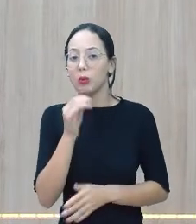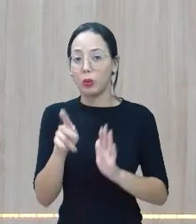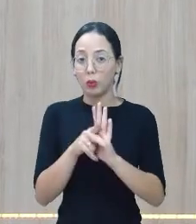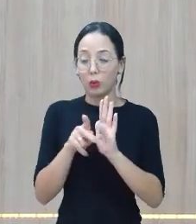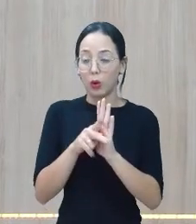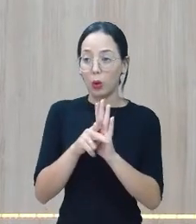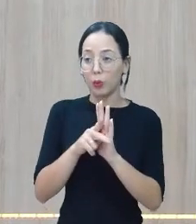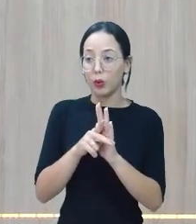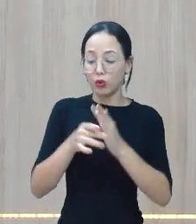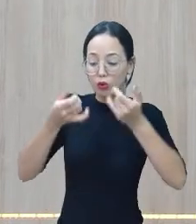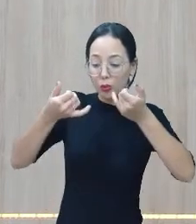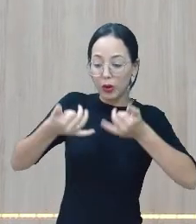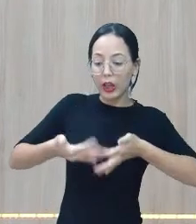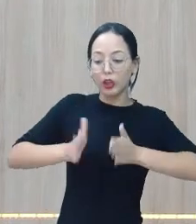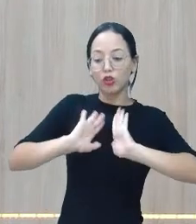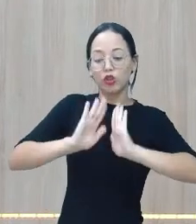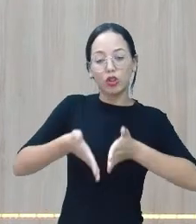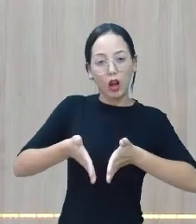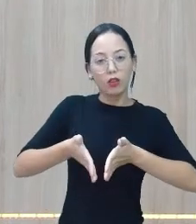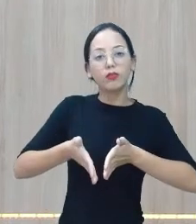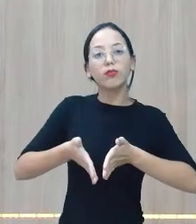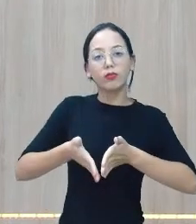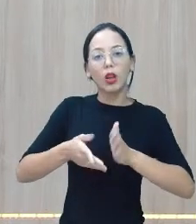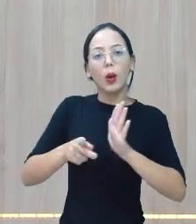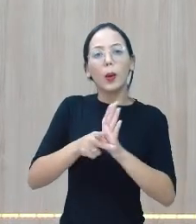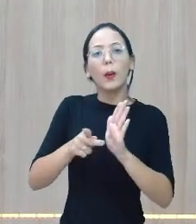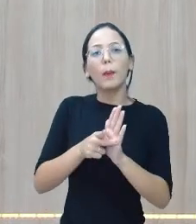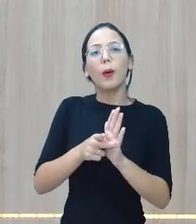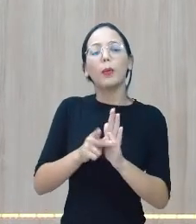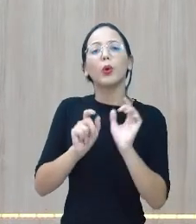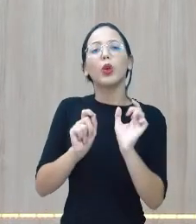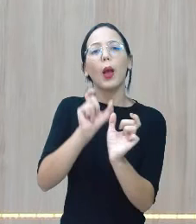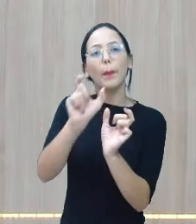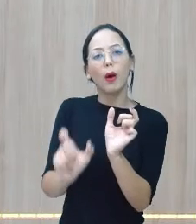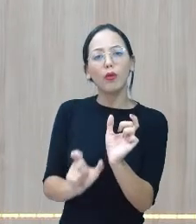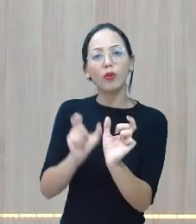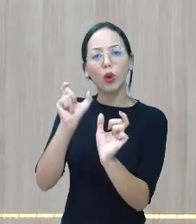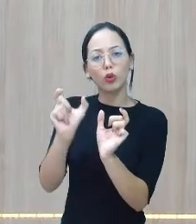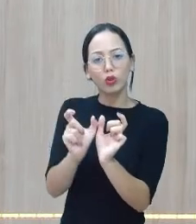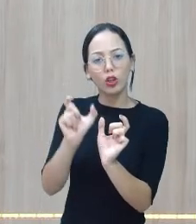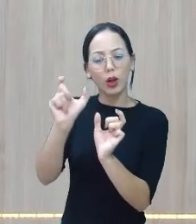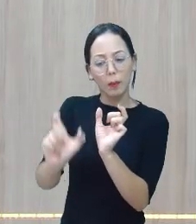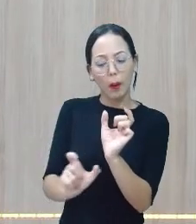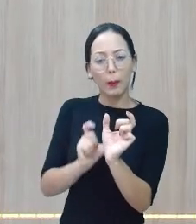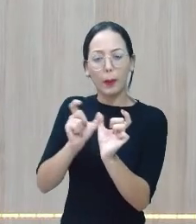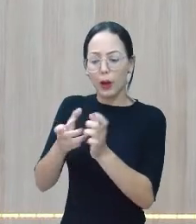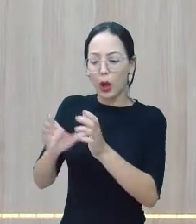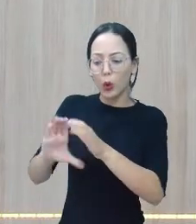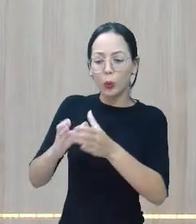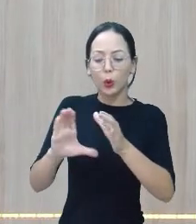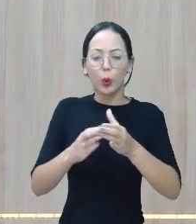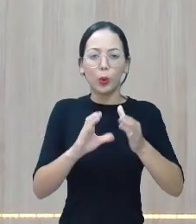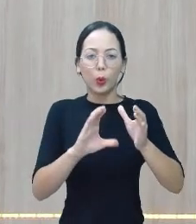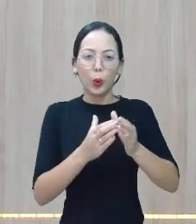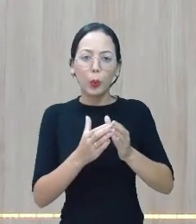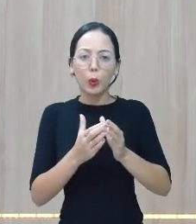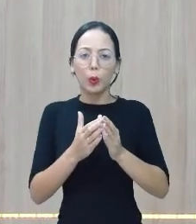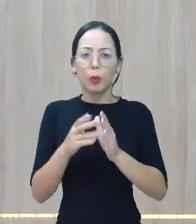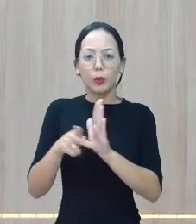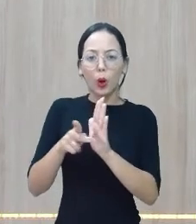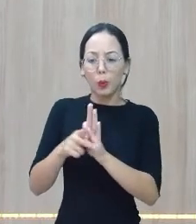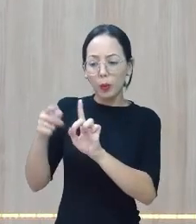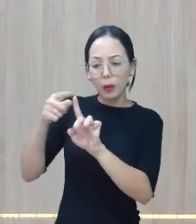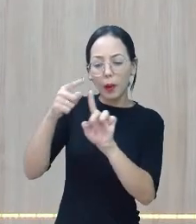foi falado aqui bastante, a morfologia, não é? Que é as classes representadas pelas